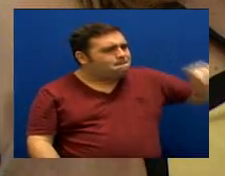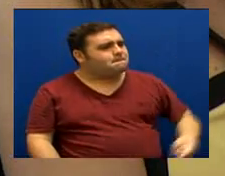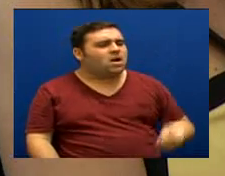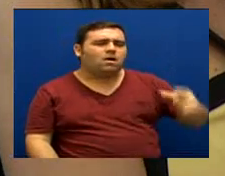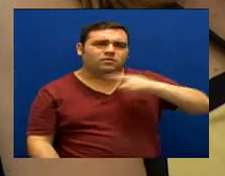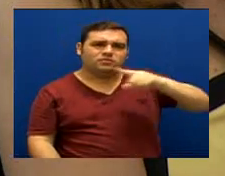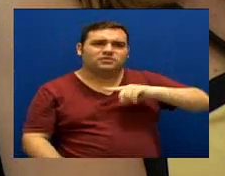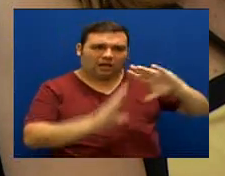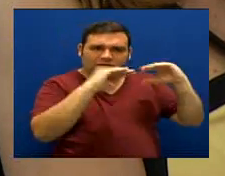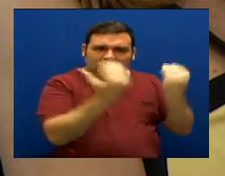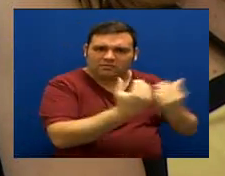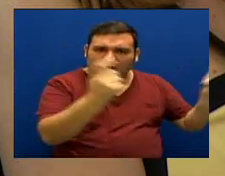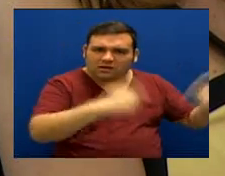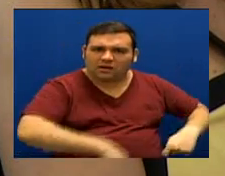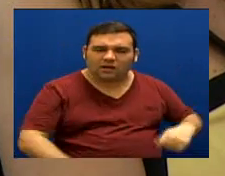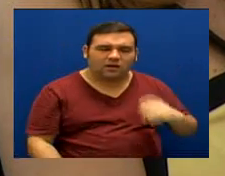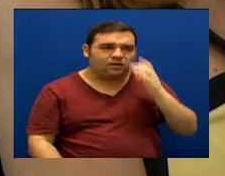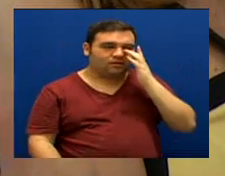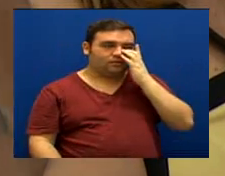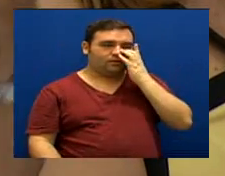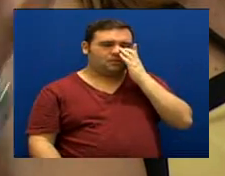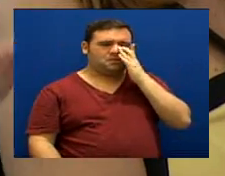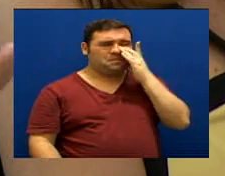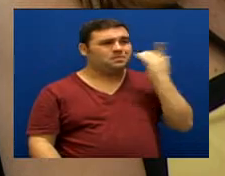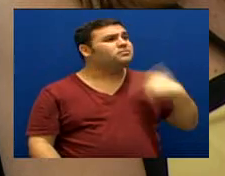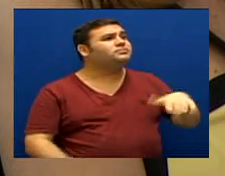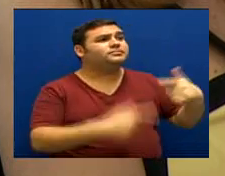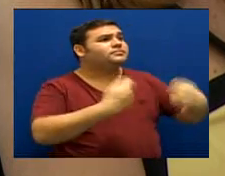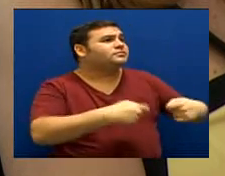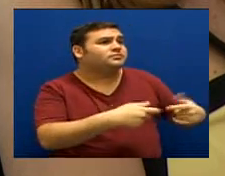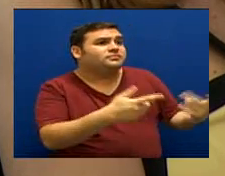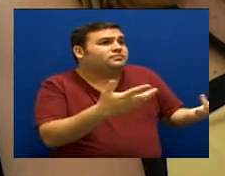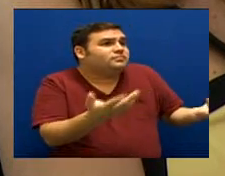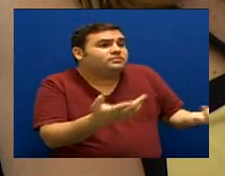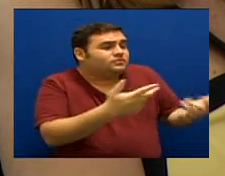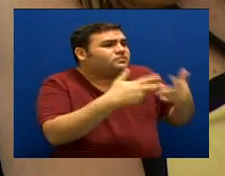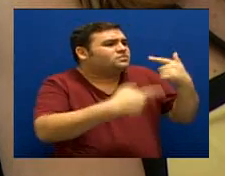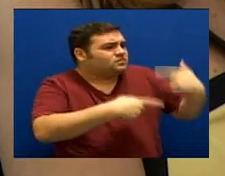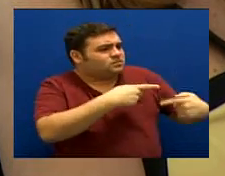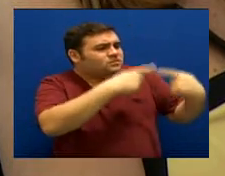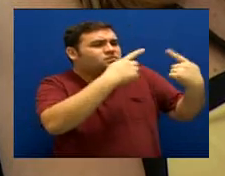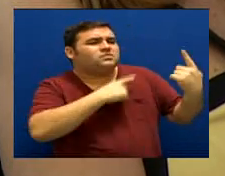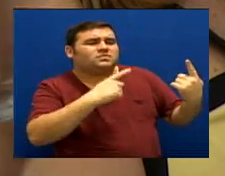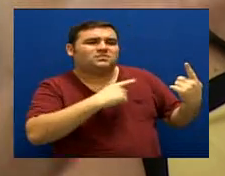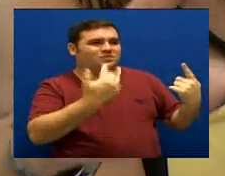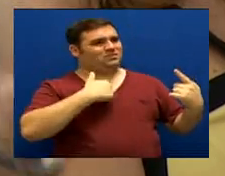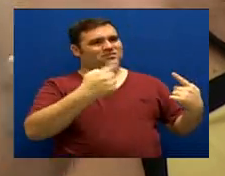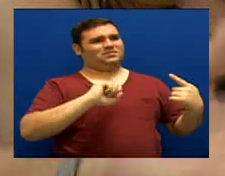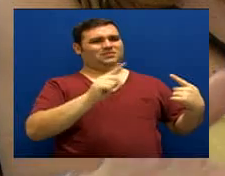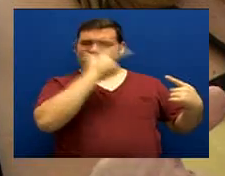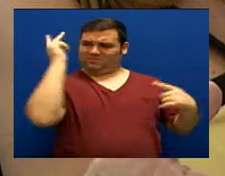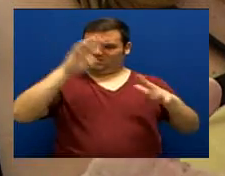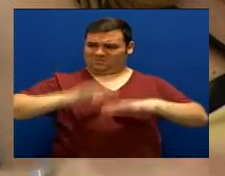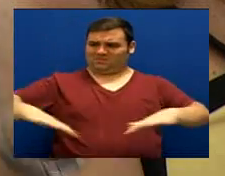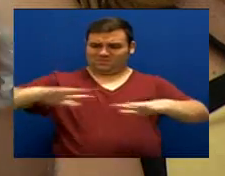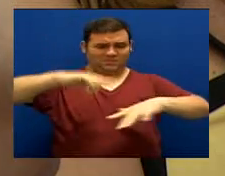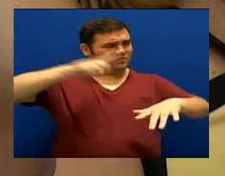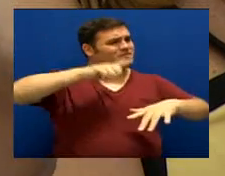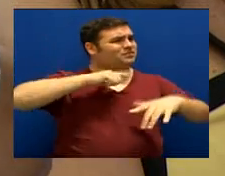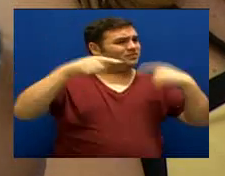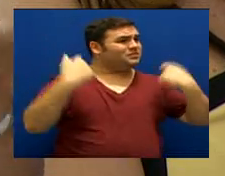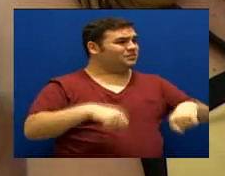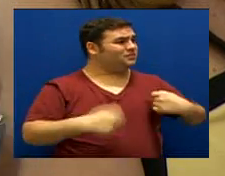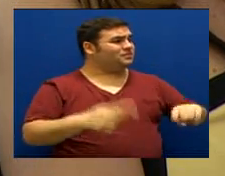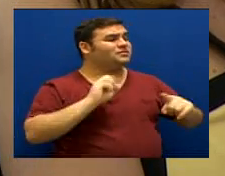com câmara municipal nós vamos ter que partir para essas discussões eu não mas é a sociedade se